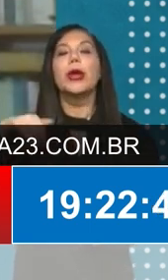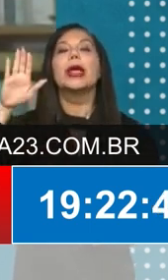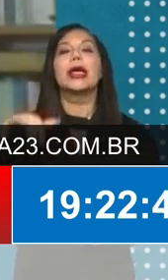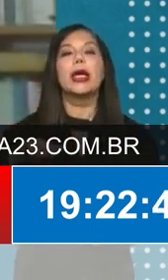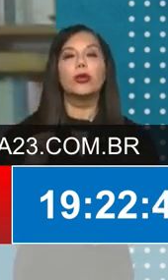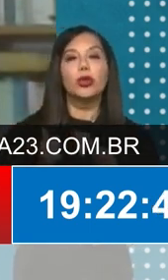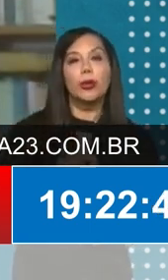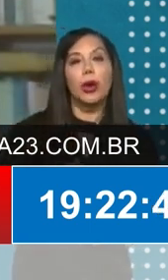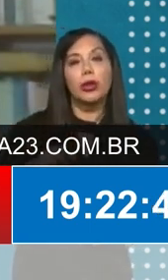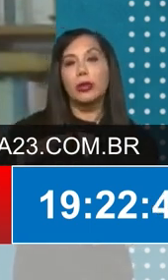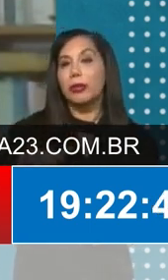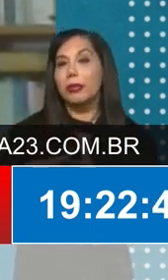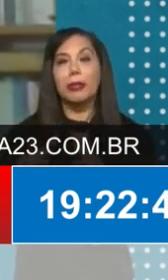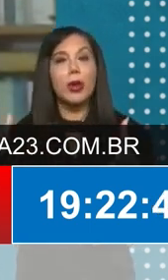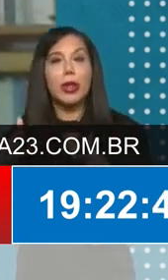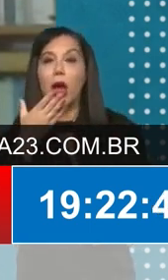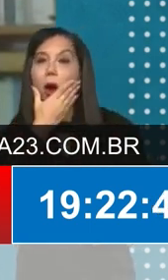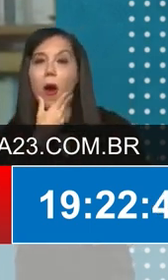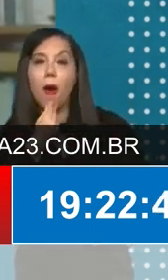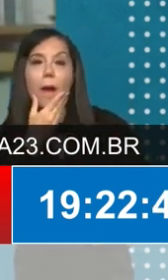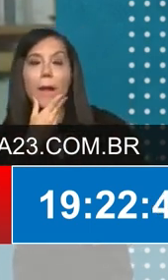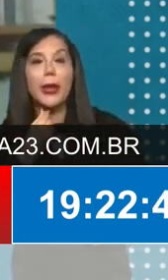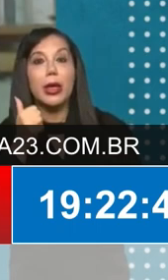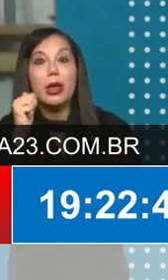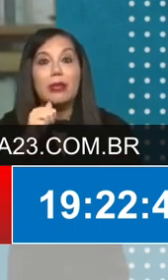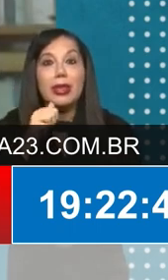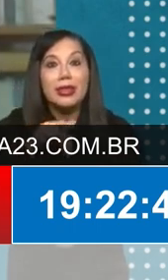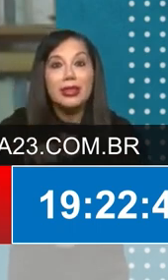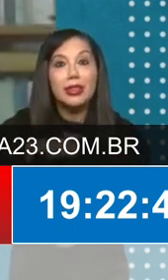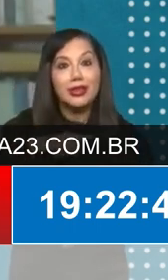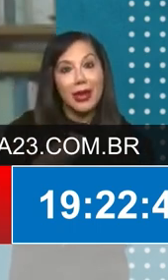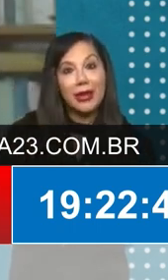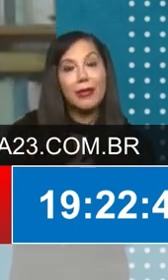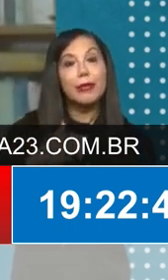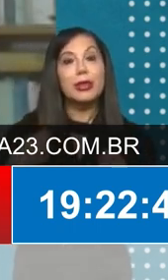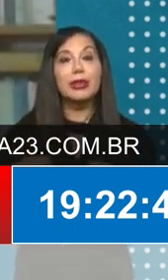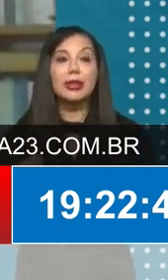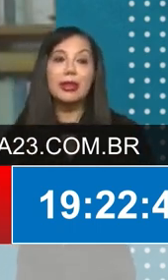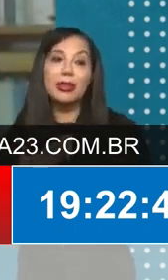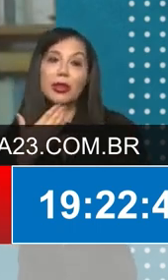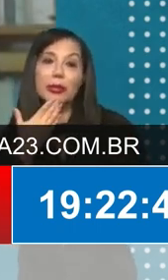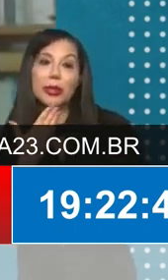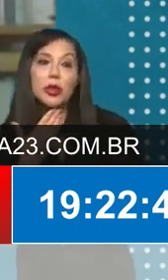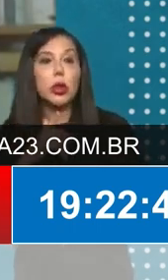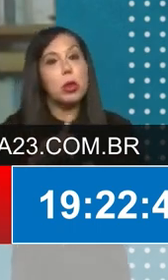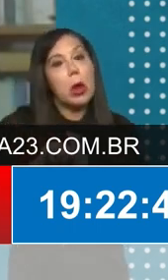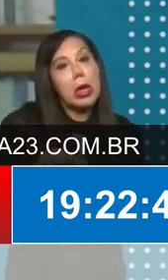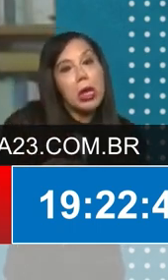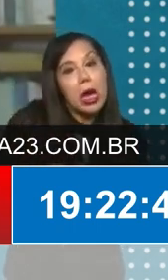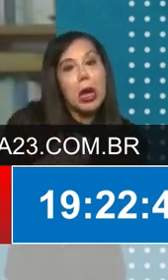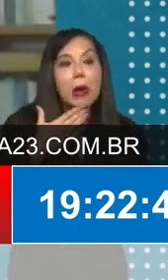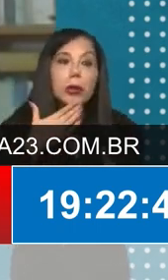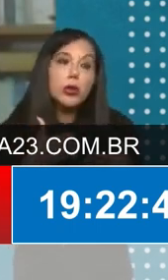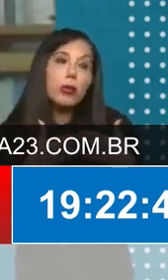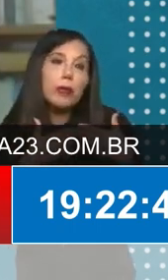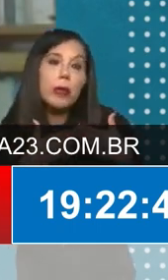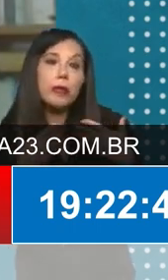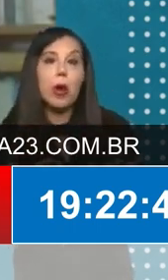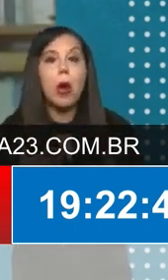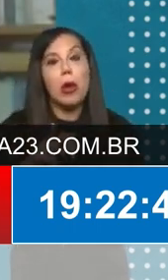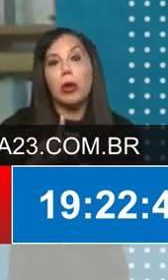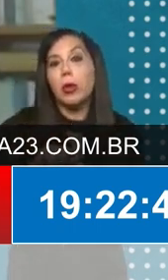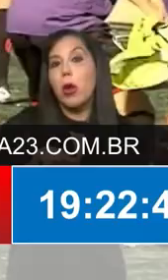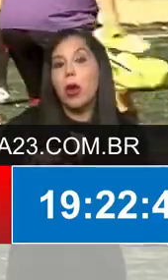são os meninos e homens. E as mulheres, para estar ali, elas precisam negociar o melhor horário. Né, elas não ficam com os